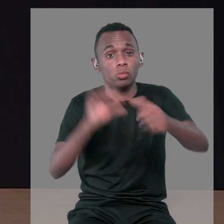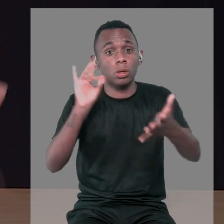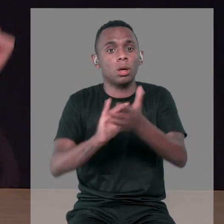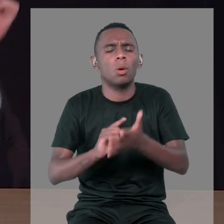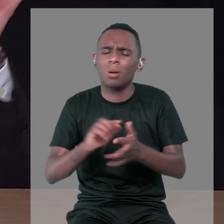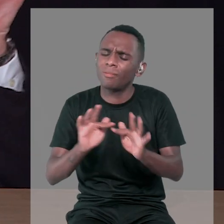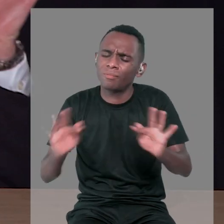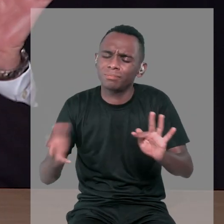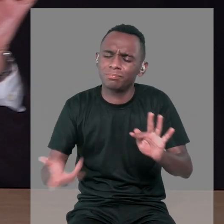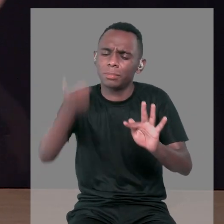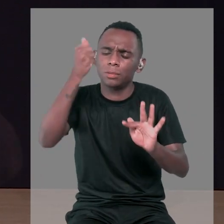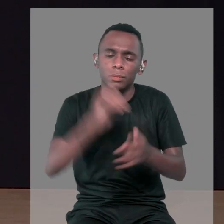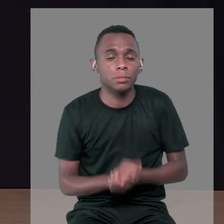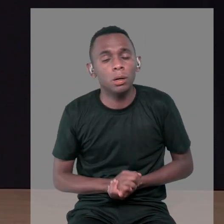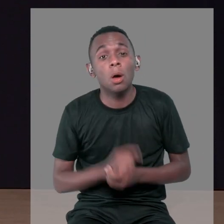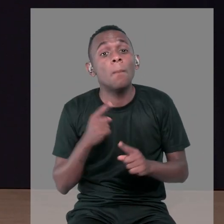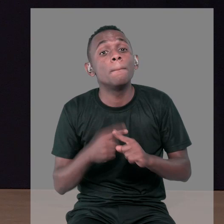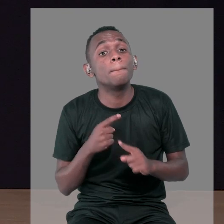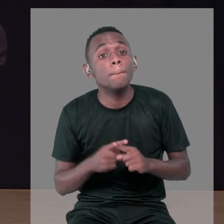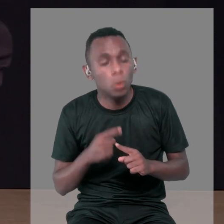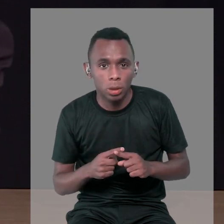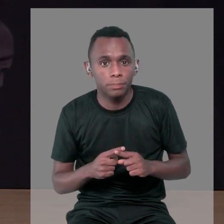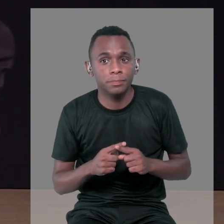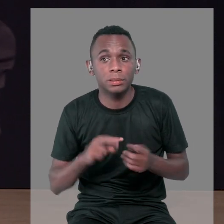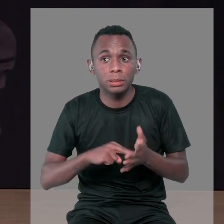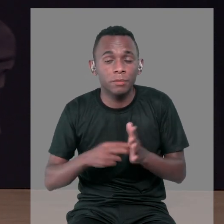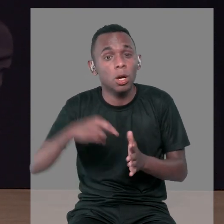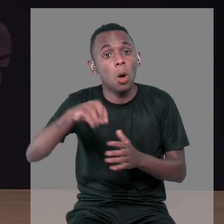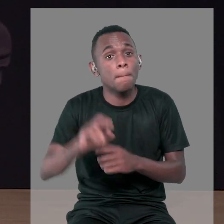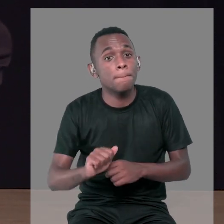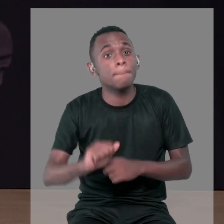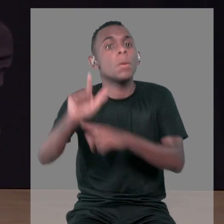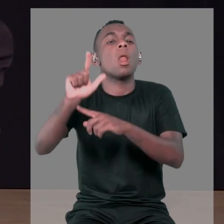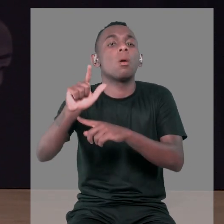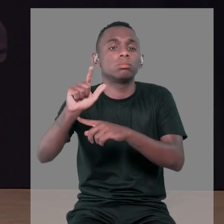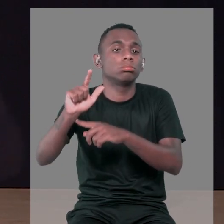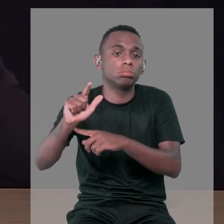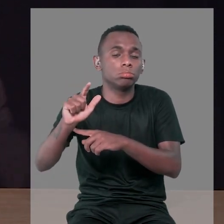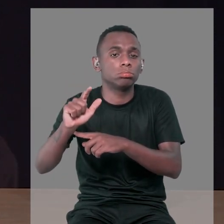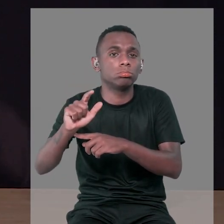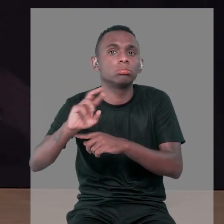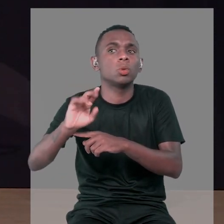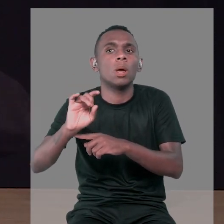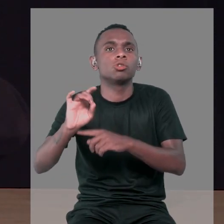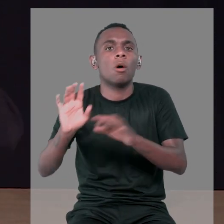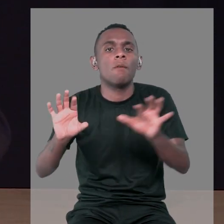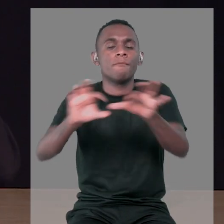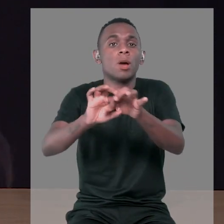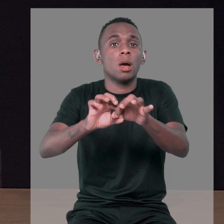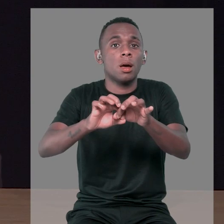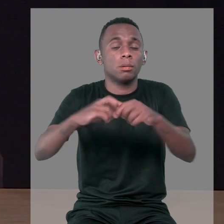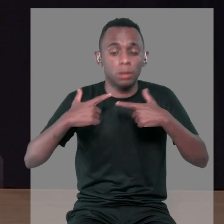Por quê? Porque ele trouxe a moral não para além da guerra. Ele trouxe a moral para o interior de